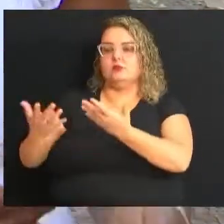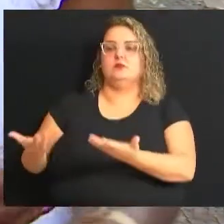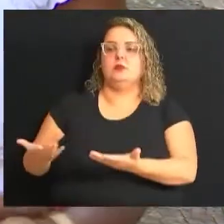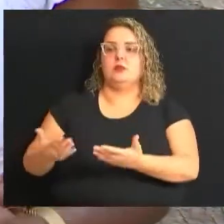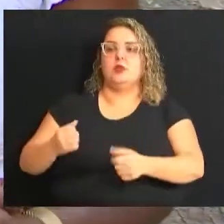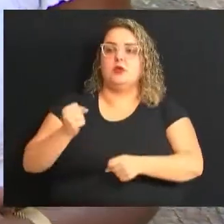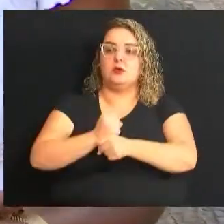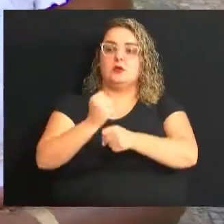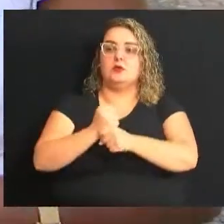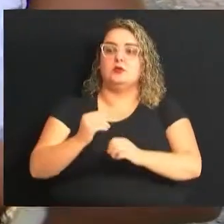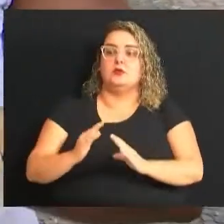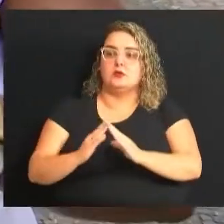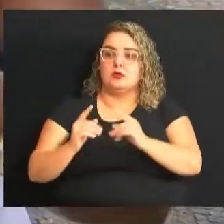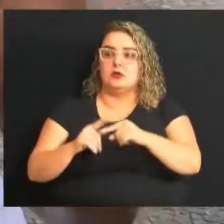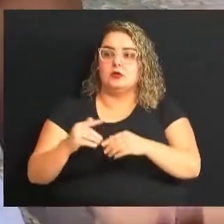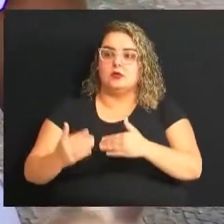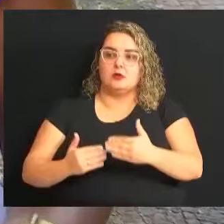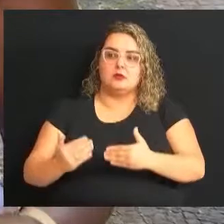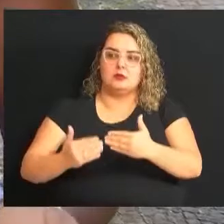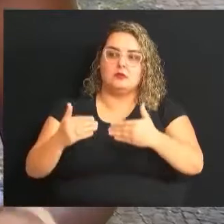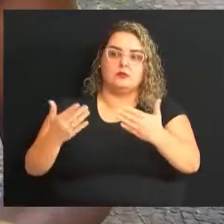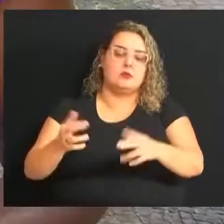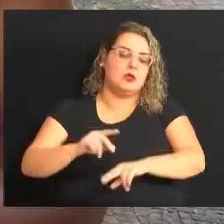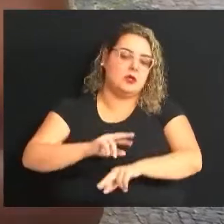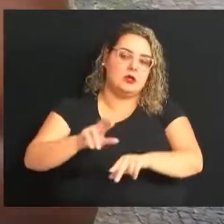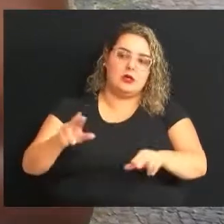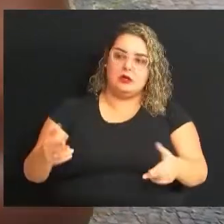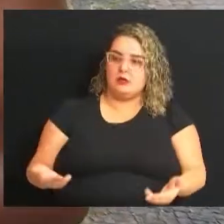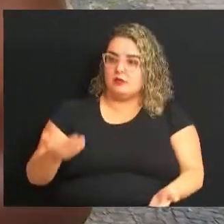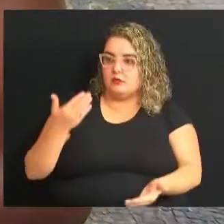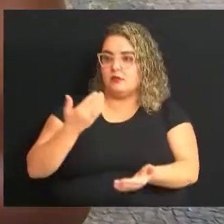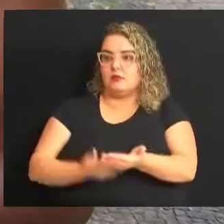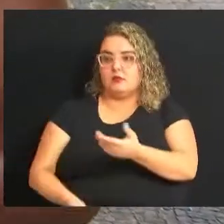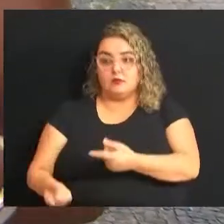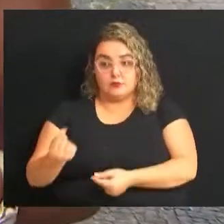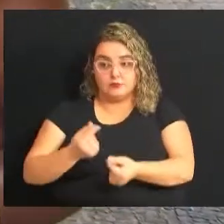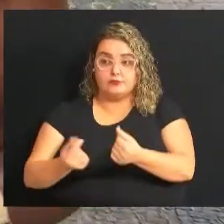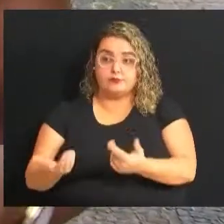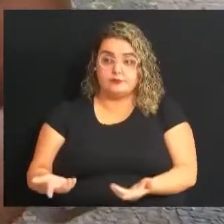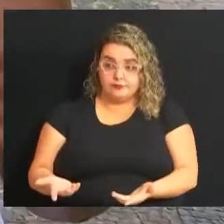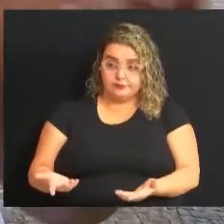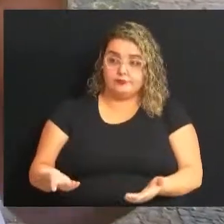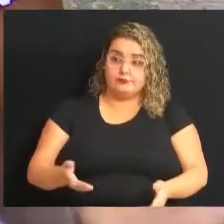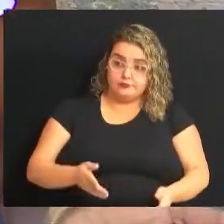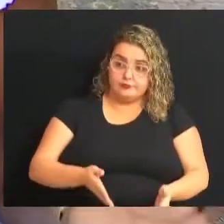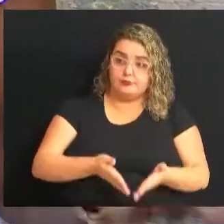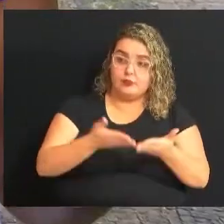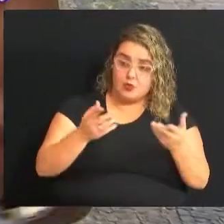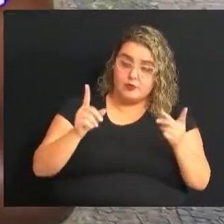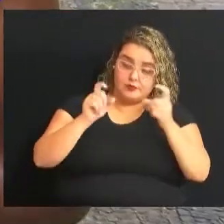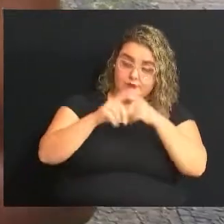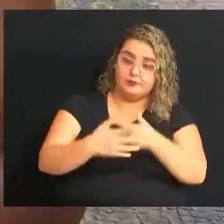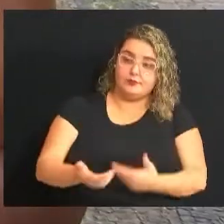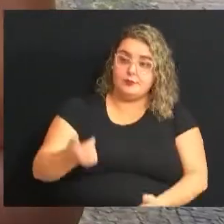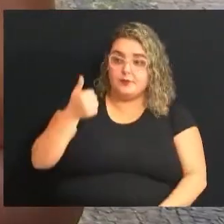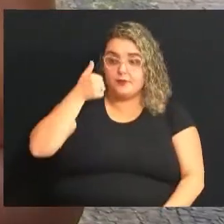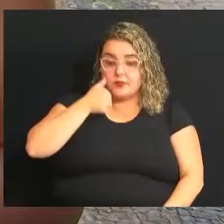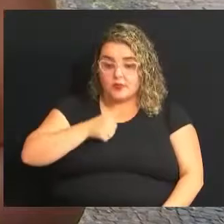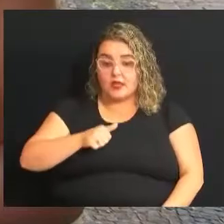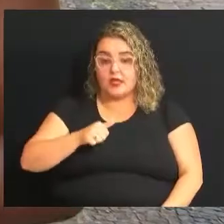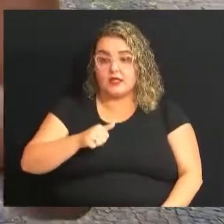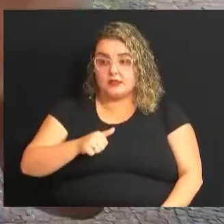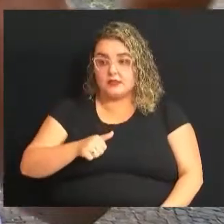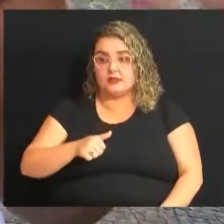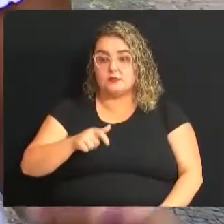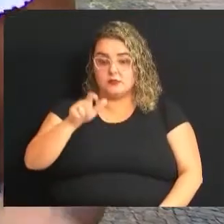início de construção, há tantas perdas financeiras como o próprio desafio, e aí a senhora para quem ele trabalhou durante muitos